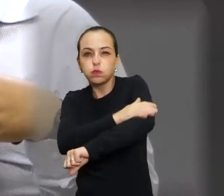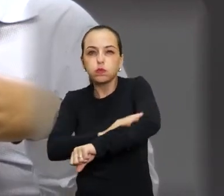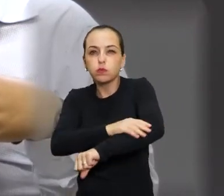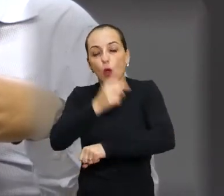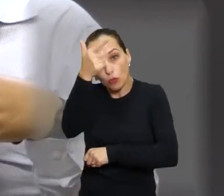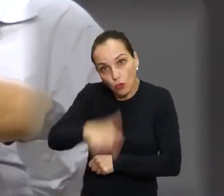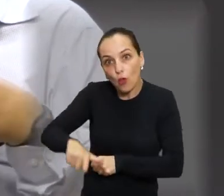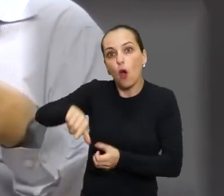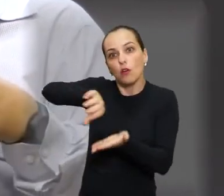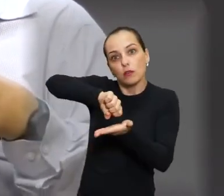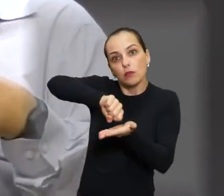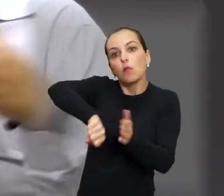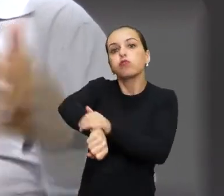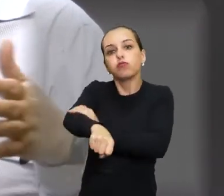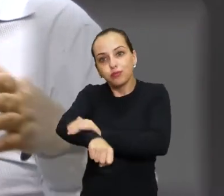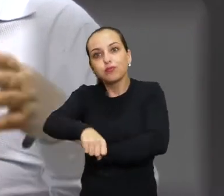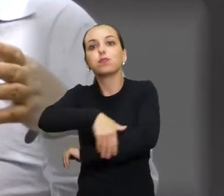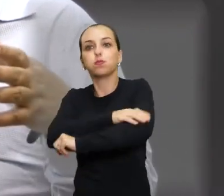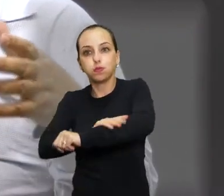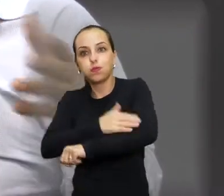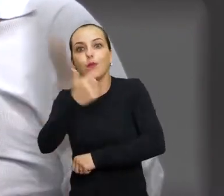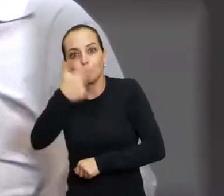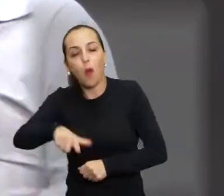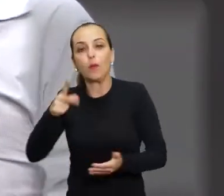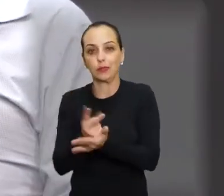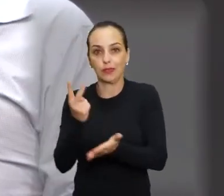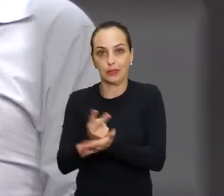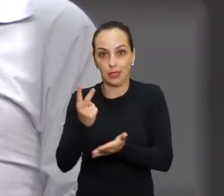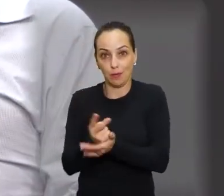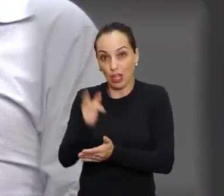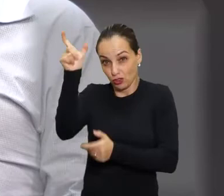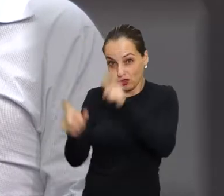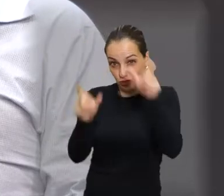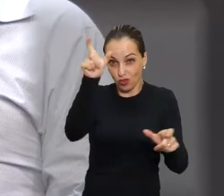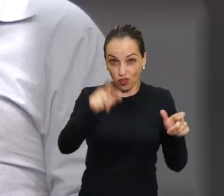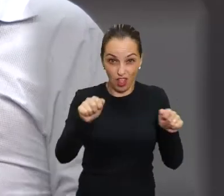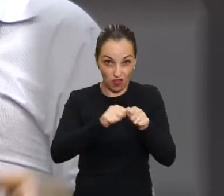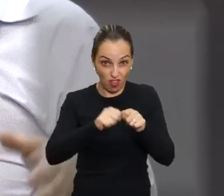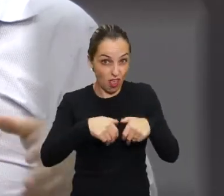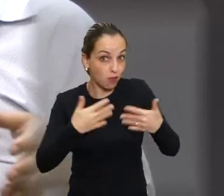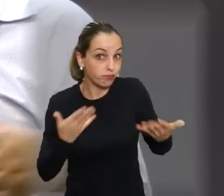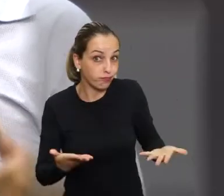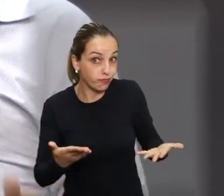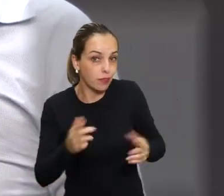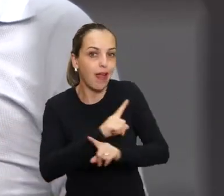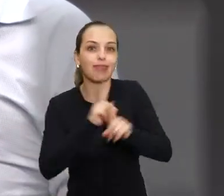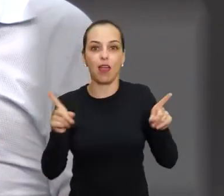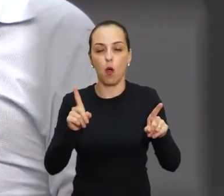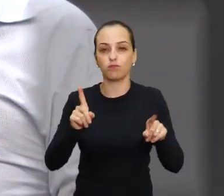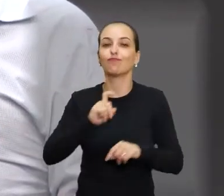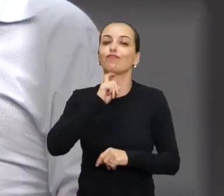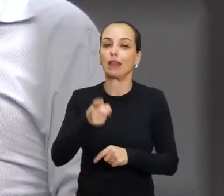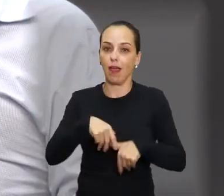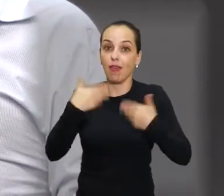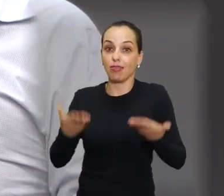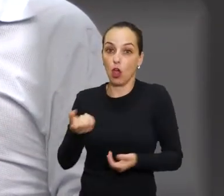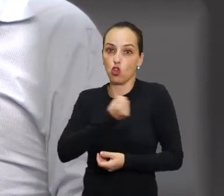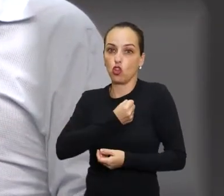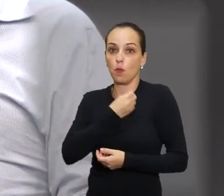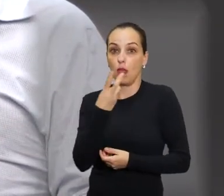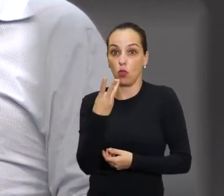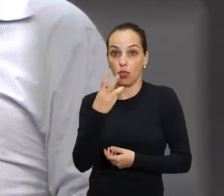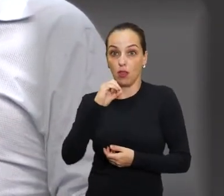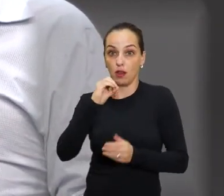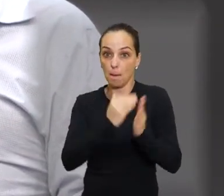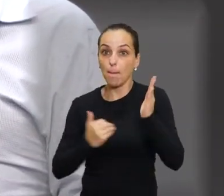uma quantidade que praticamente você ia gastar um frasquinho por dia na praia. Então, ninguém faz isso. Então, eu diria